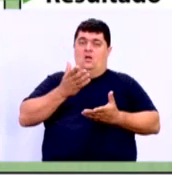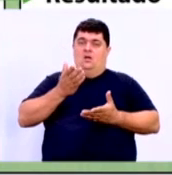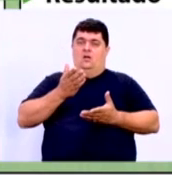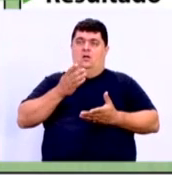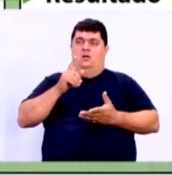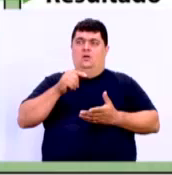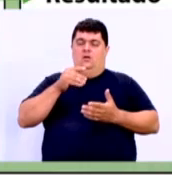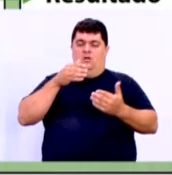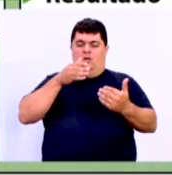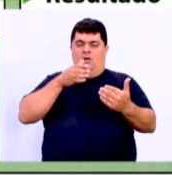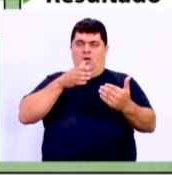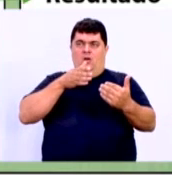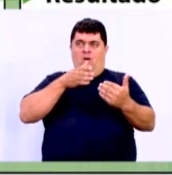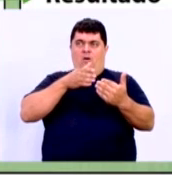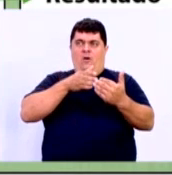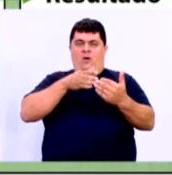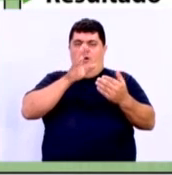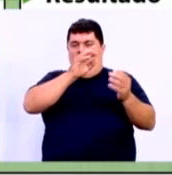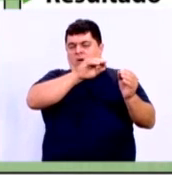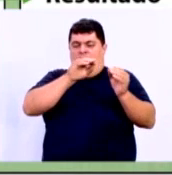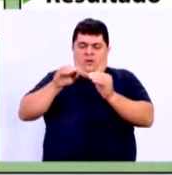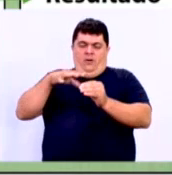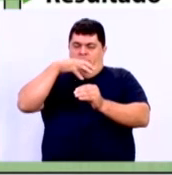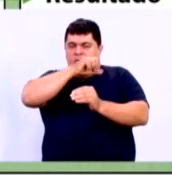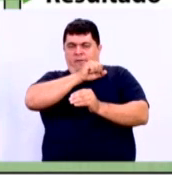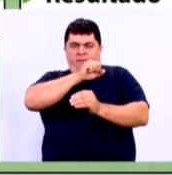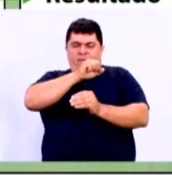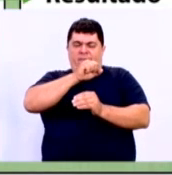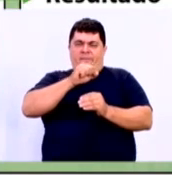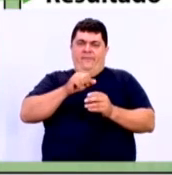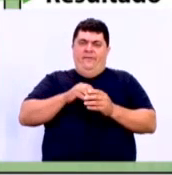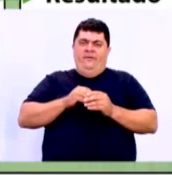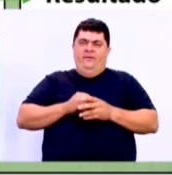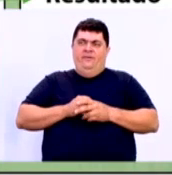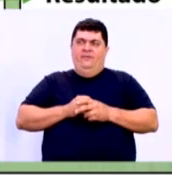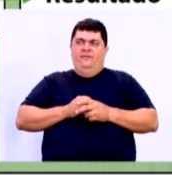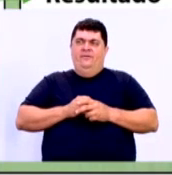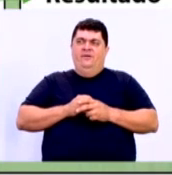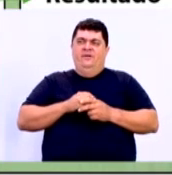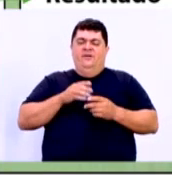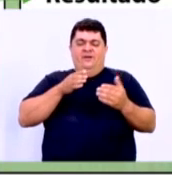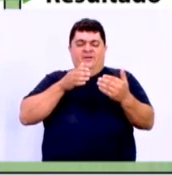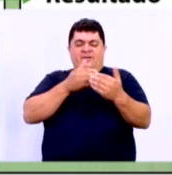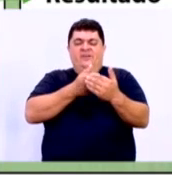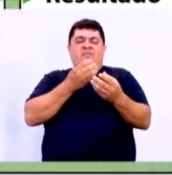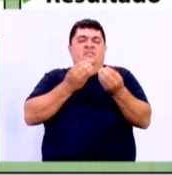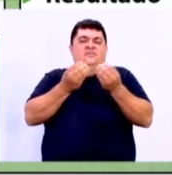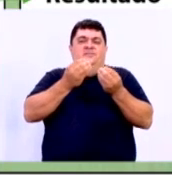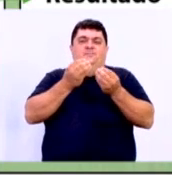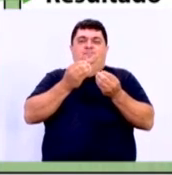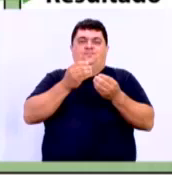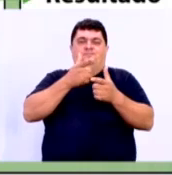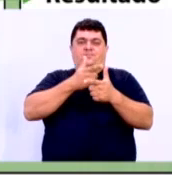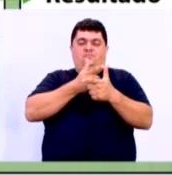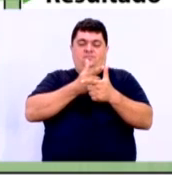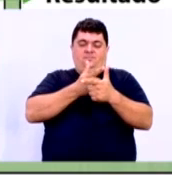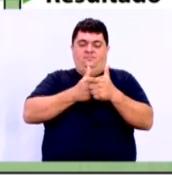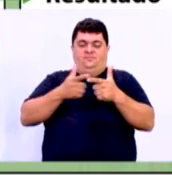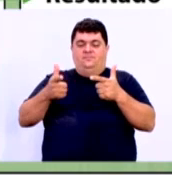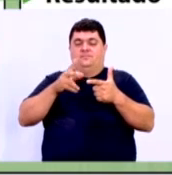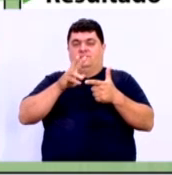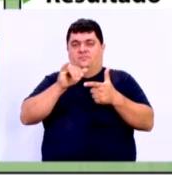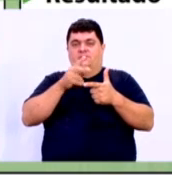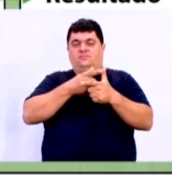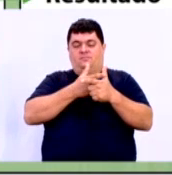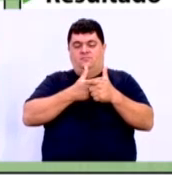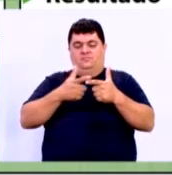O direto, você joga diretamente em cada produto. Os indiretos, você vai ratear. O